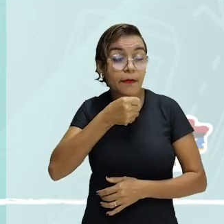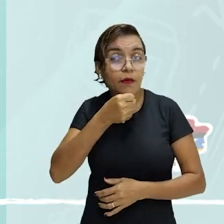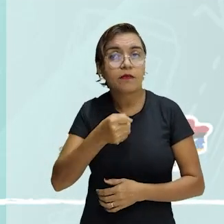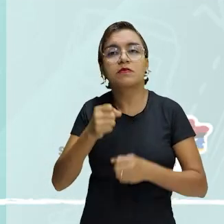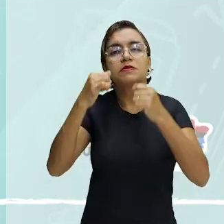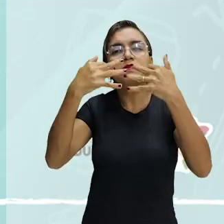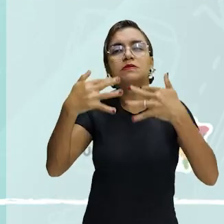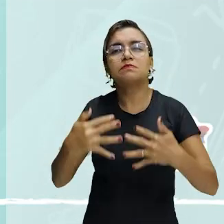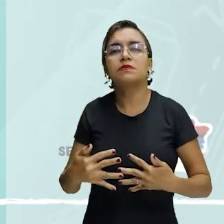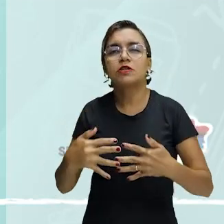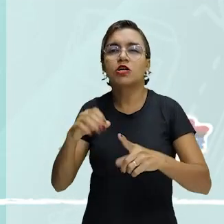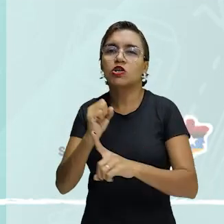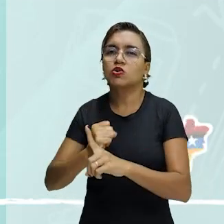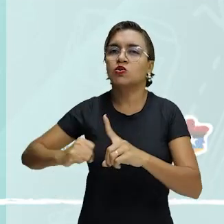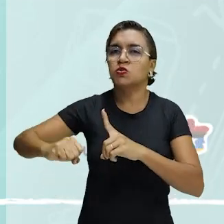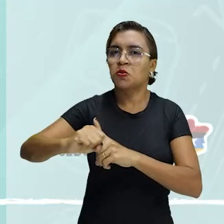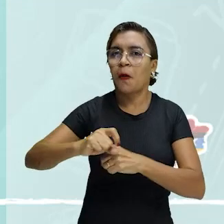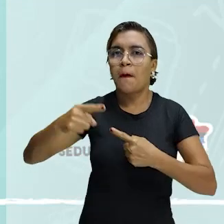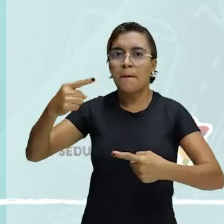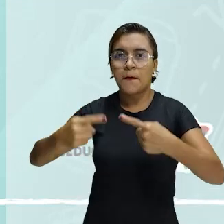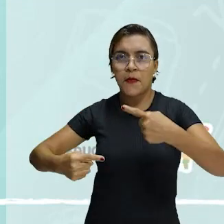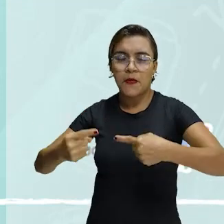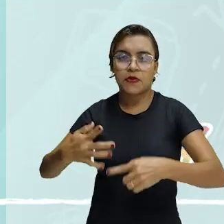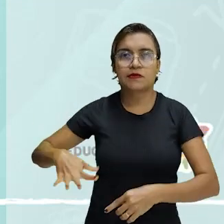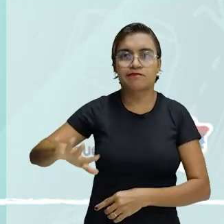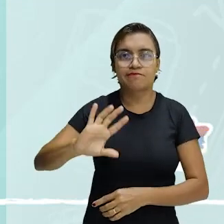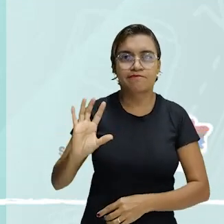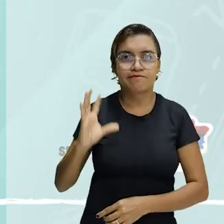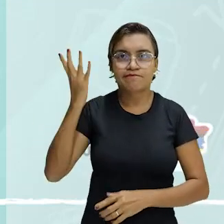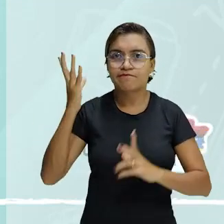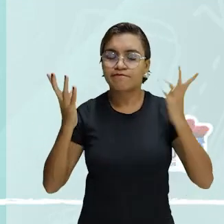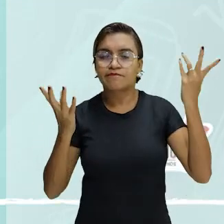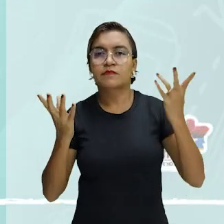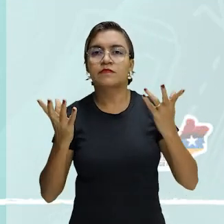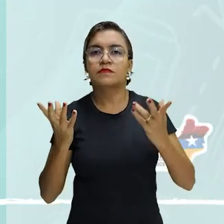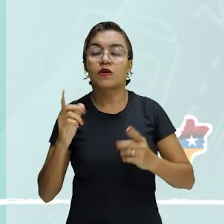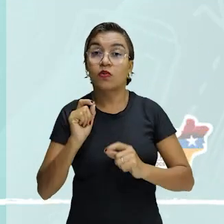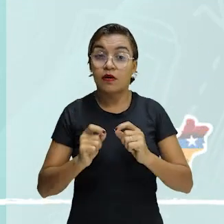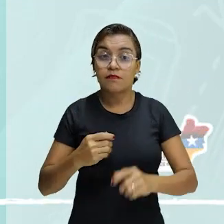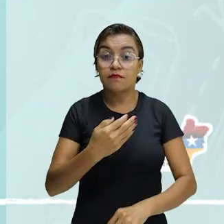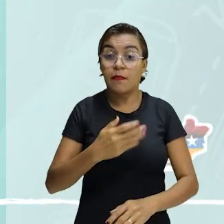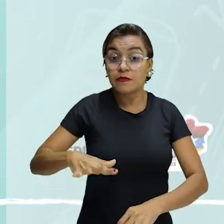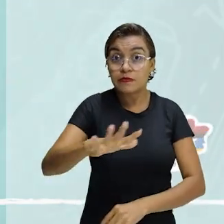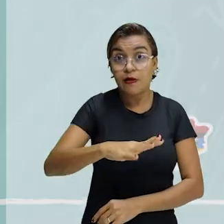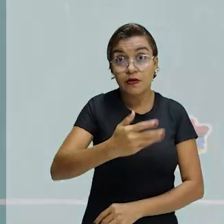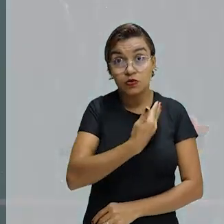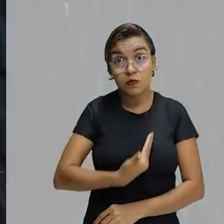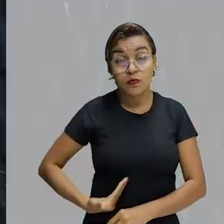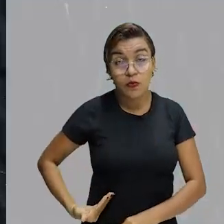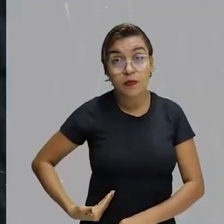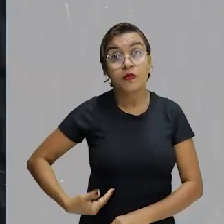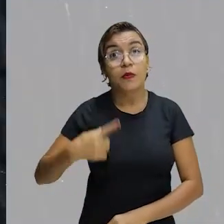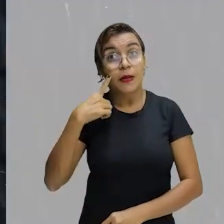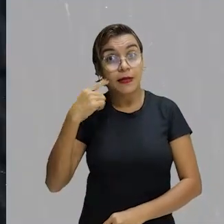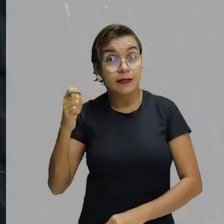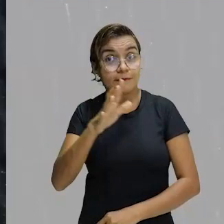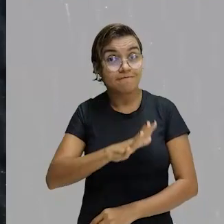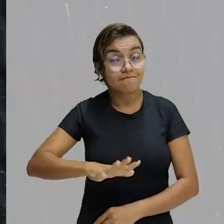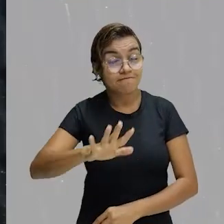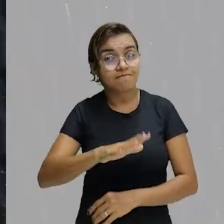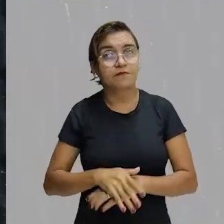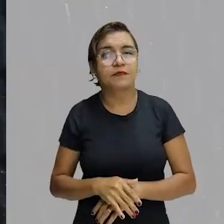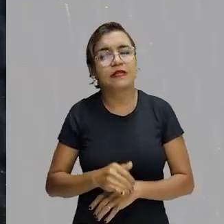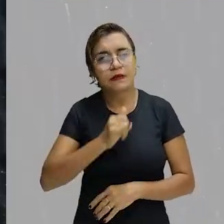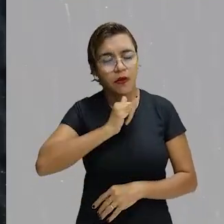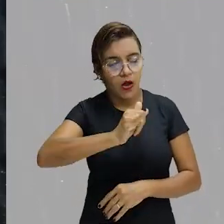social ou político, acontecimentos produzidos no espaço público e que são de interesse geral. Enquanto a